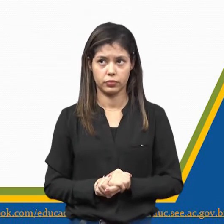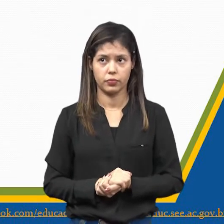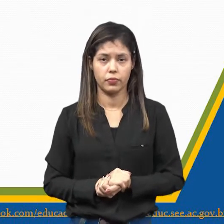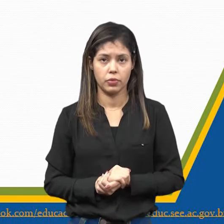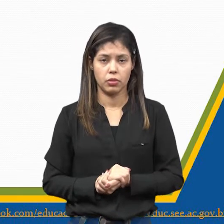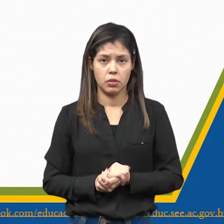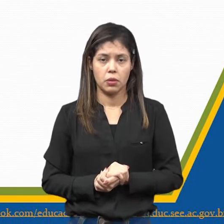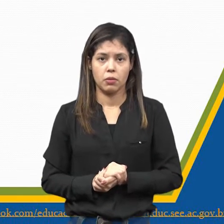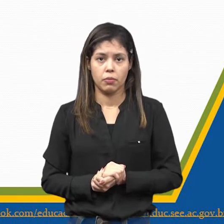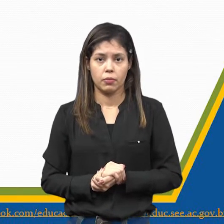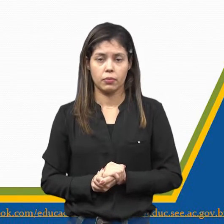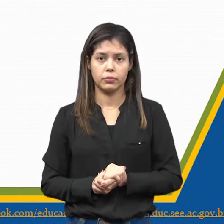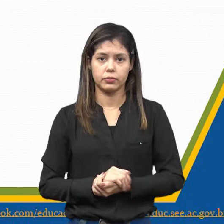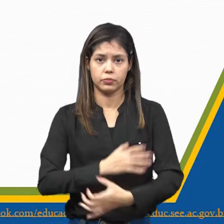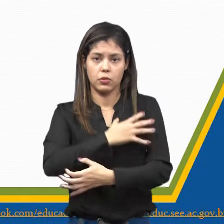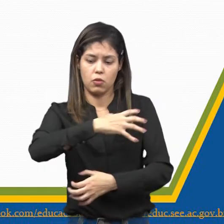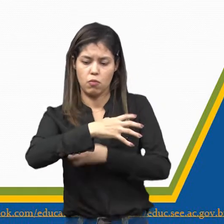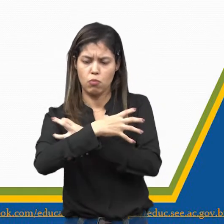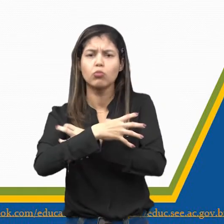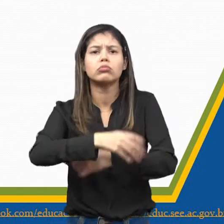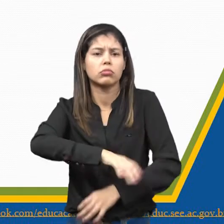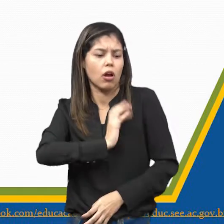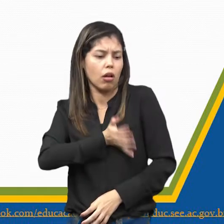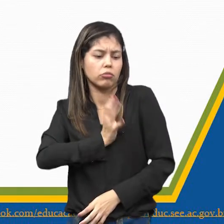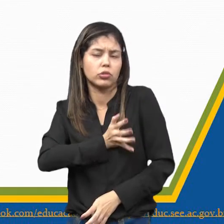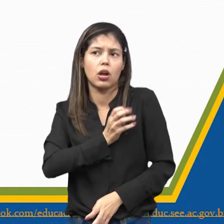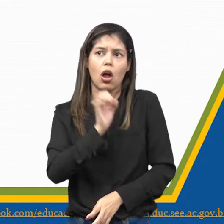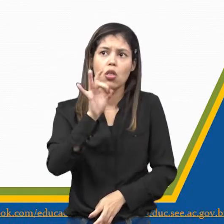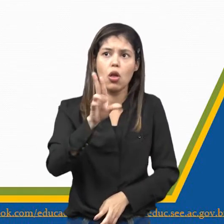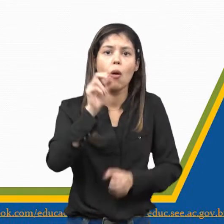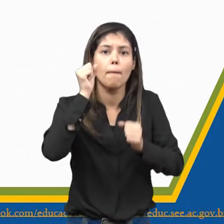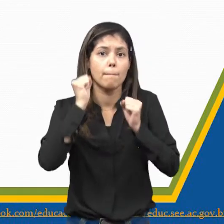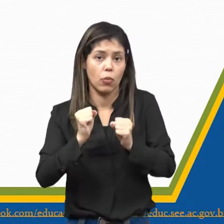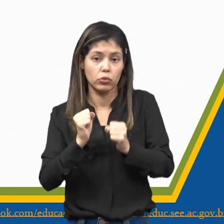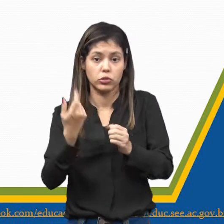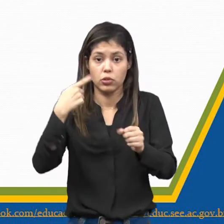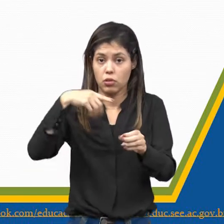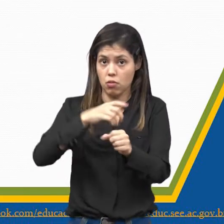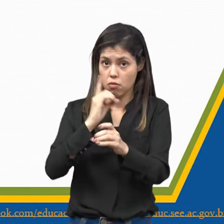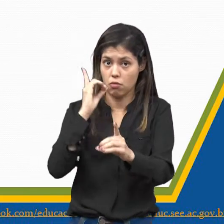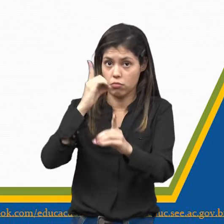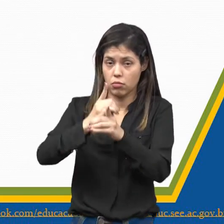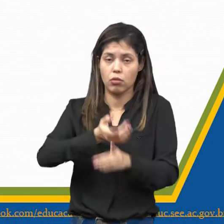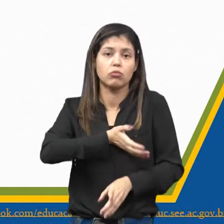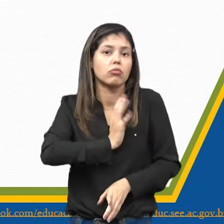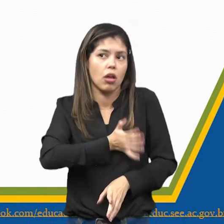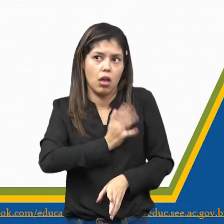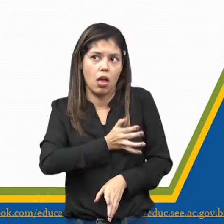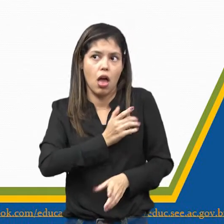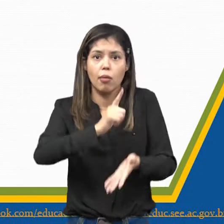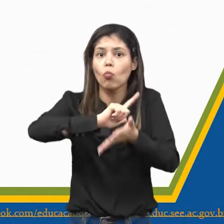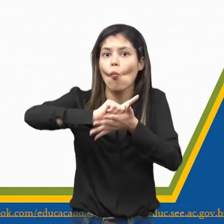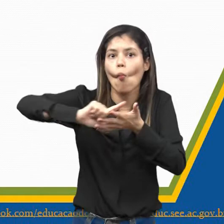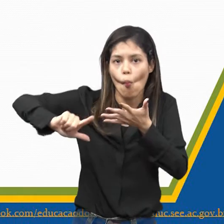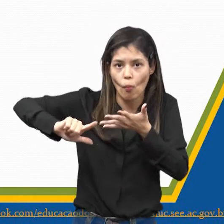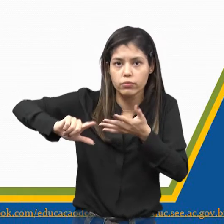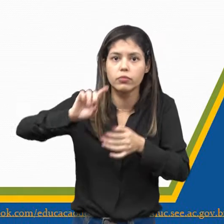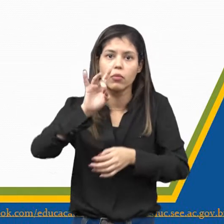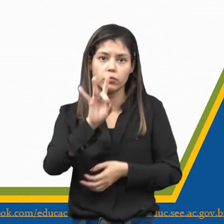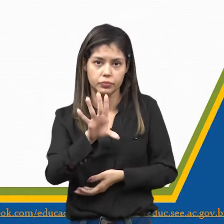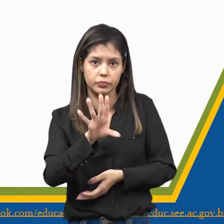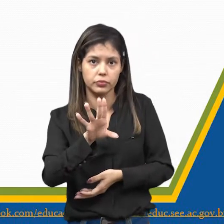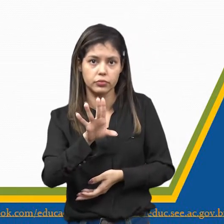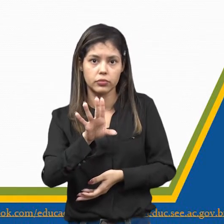O músculo cardíaco, como o nome já diz, ele só pode ser encontrado no coração. Assim como o músculo liso, ele